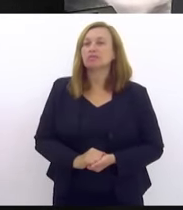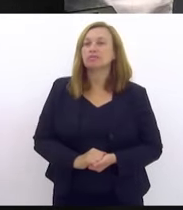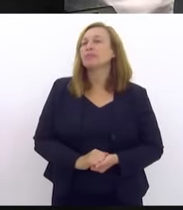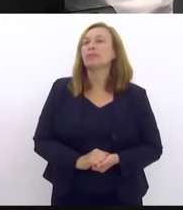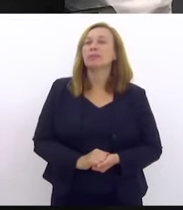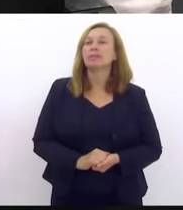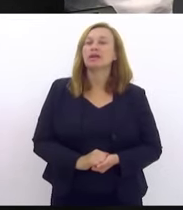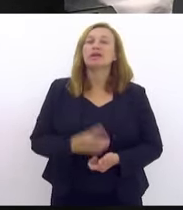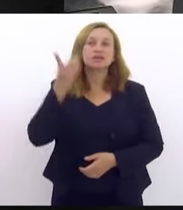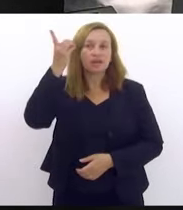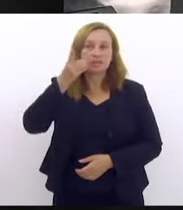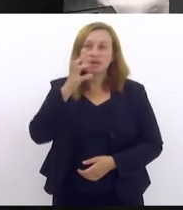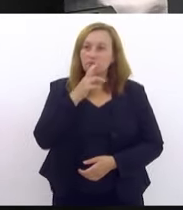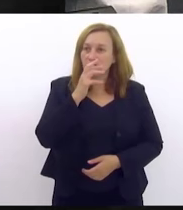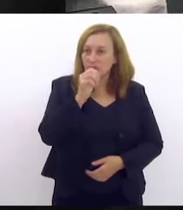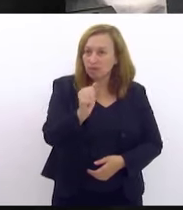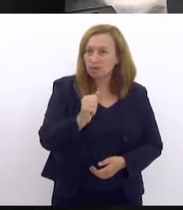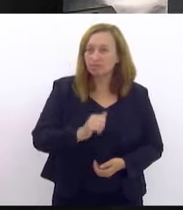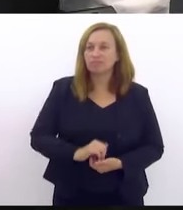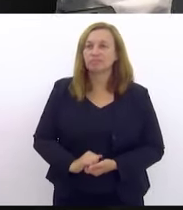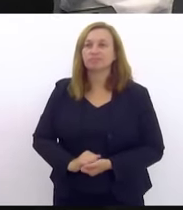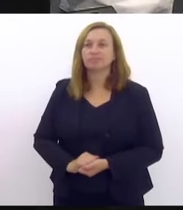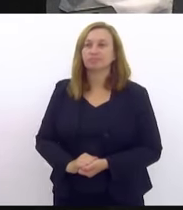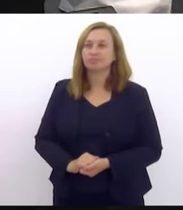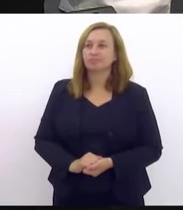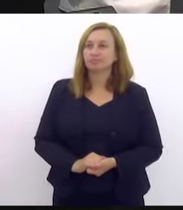Deputado Rodrigo Amorim.